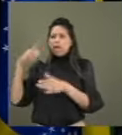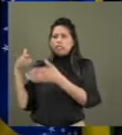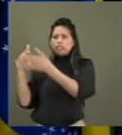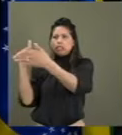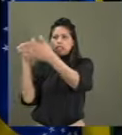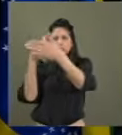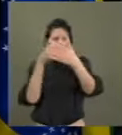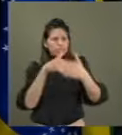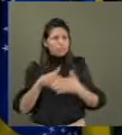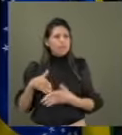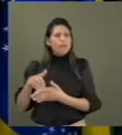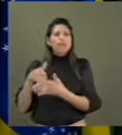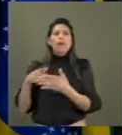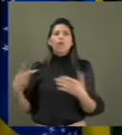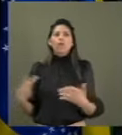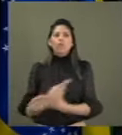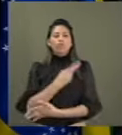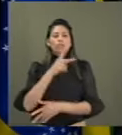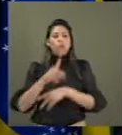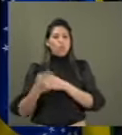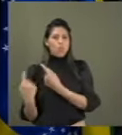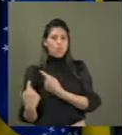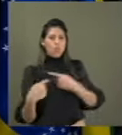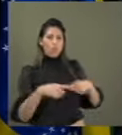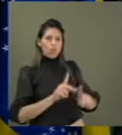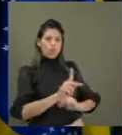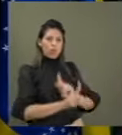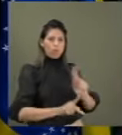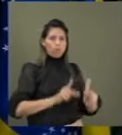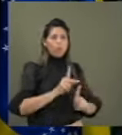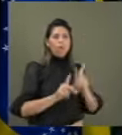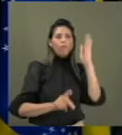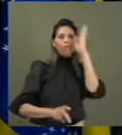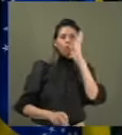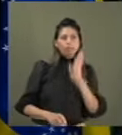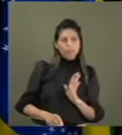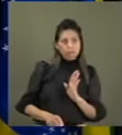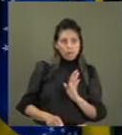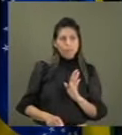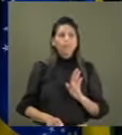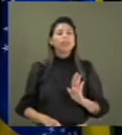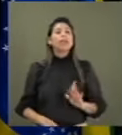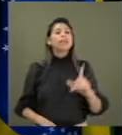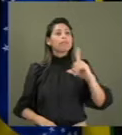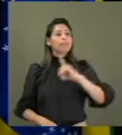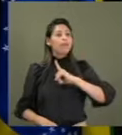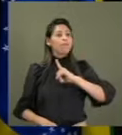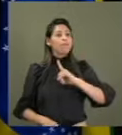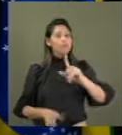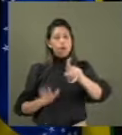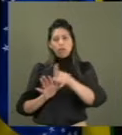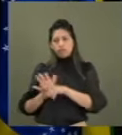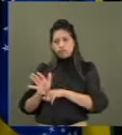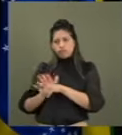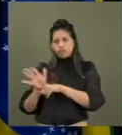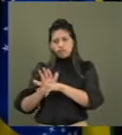discriminam nossa população. Conforme estudo do Consórcio de Acompanhamento das